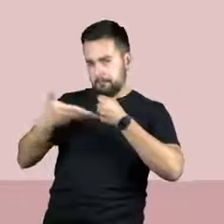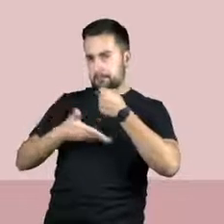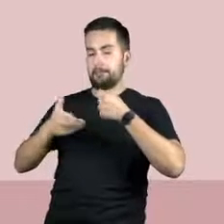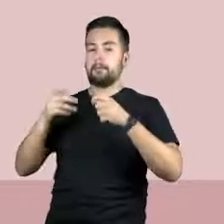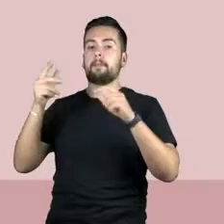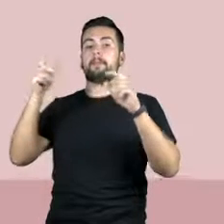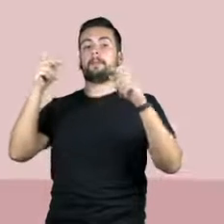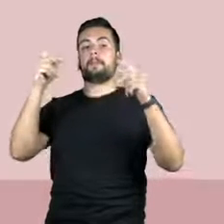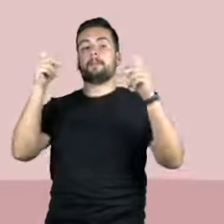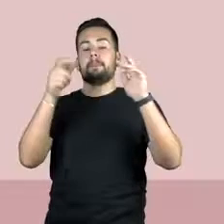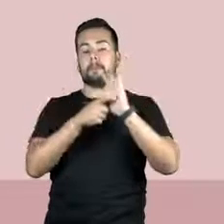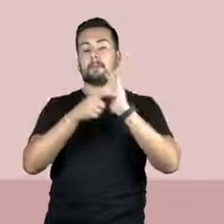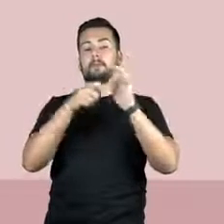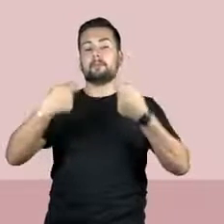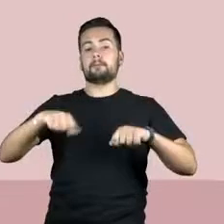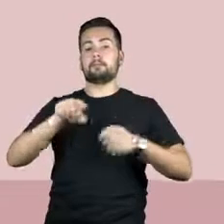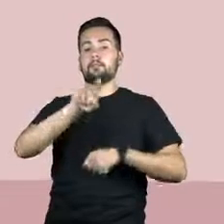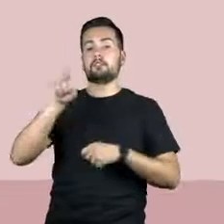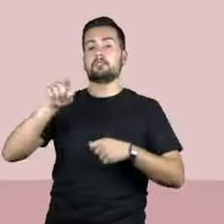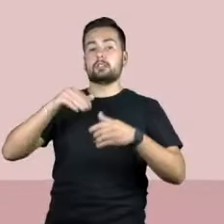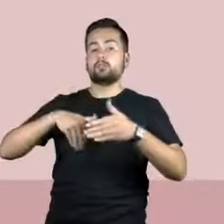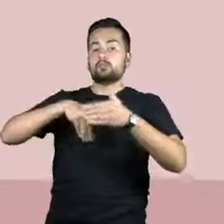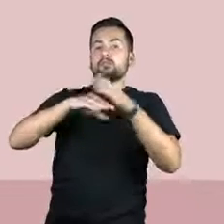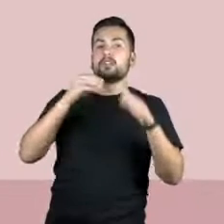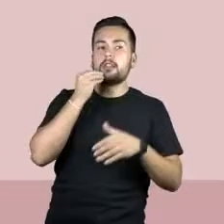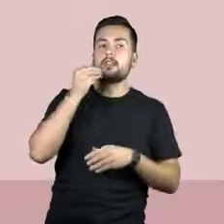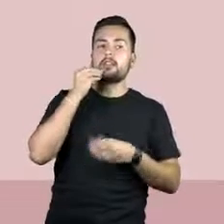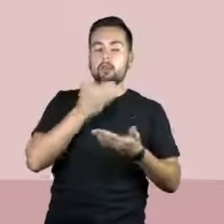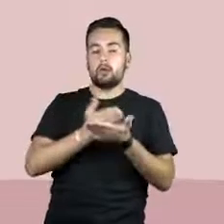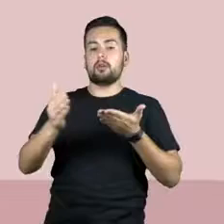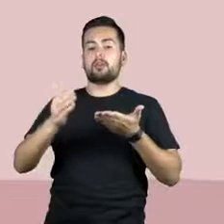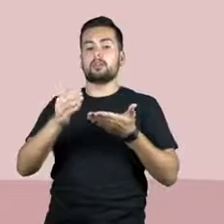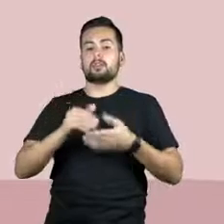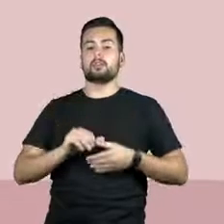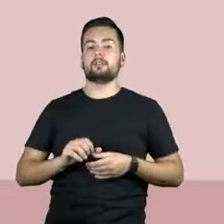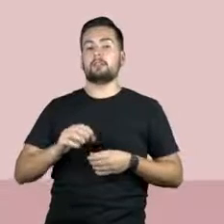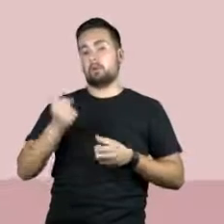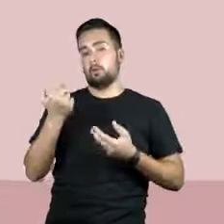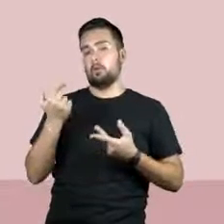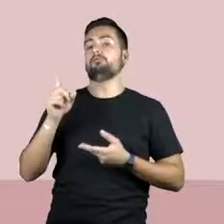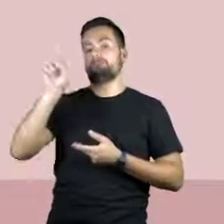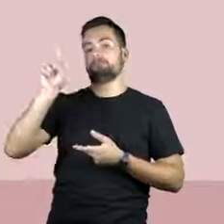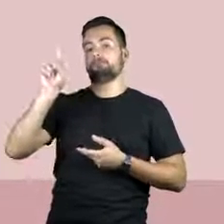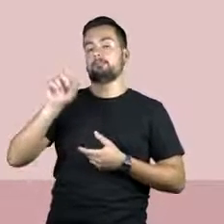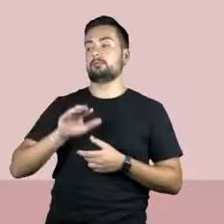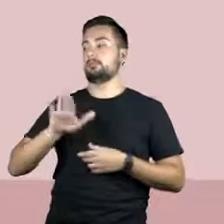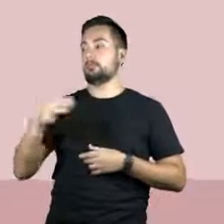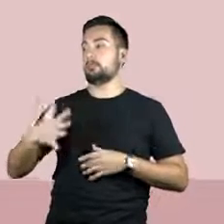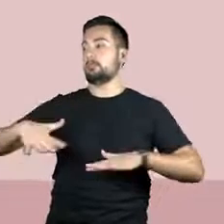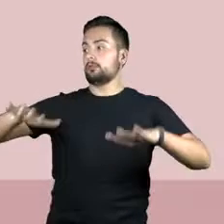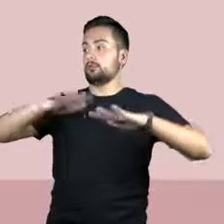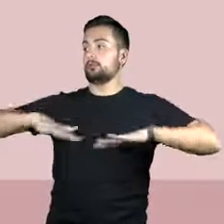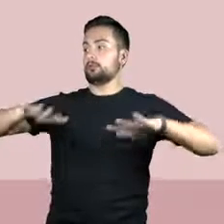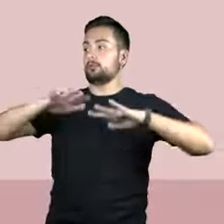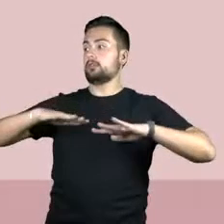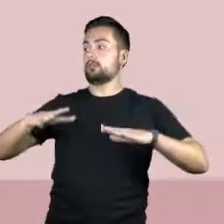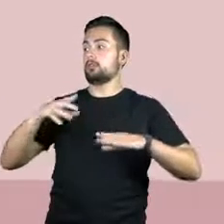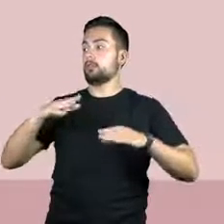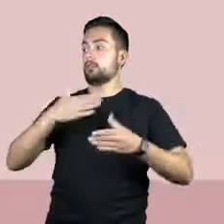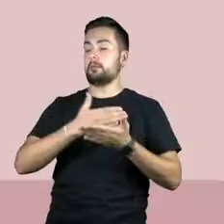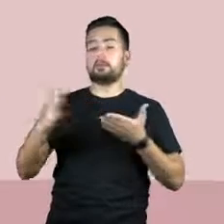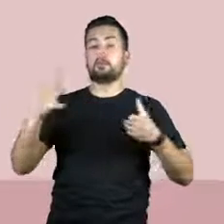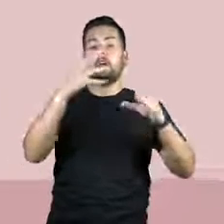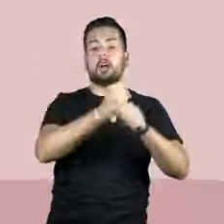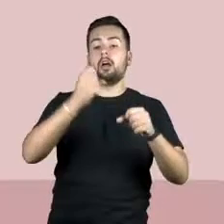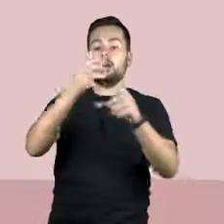software precisa que você dê realmente um chute inicial, tá? Por exemplo, essa superfície aqui. E nessa superfície, ele vai começar a calcular